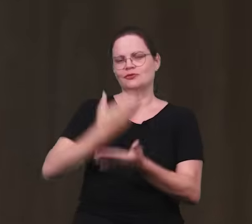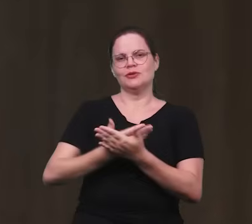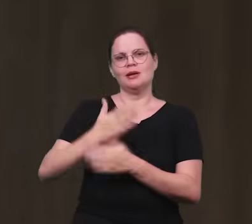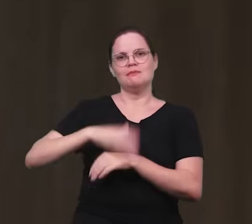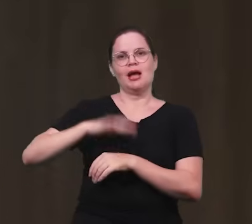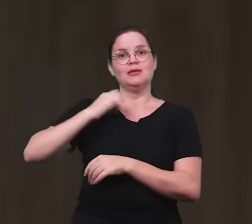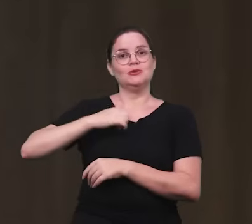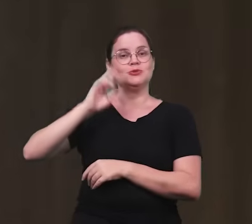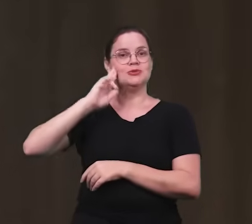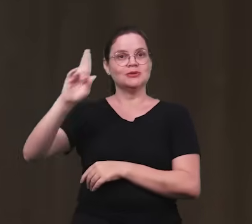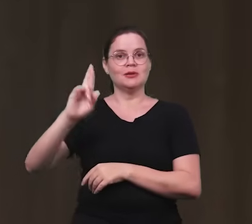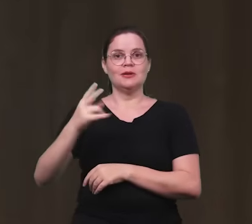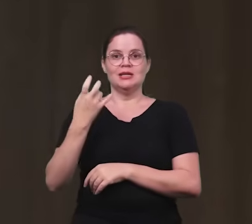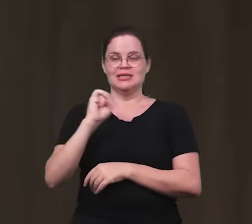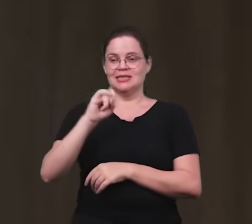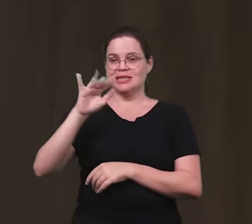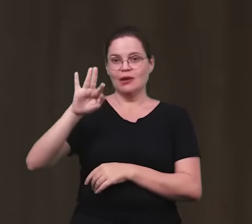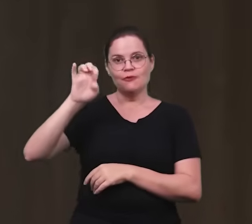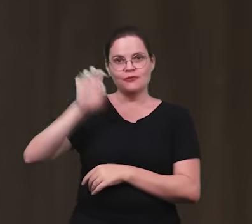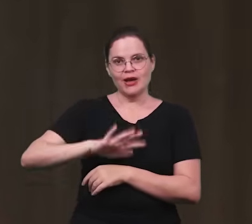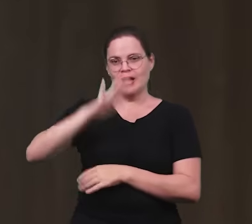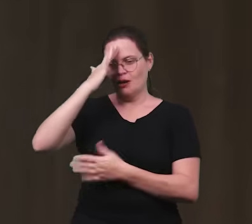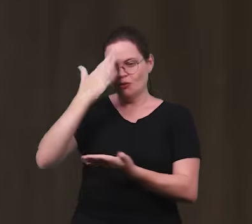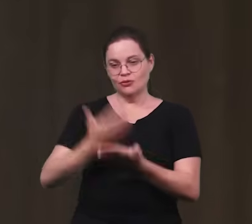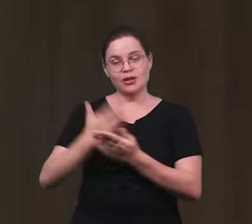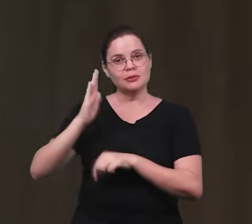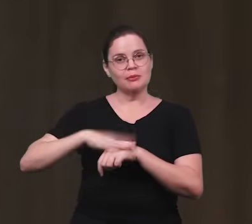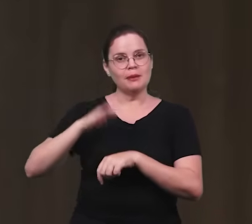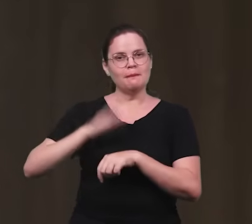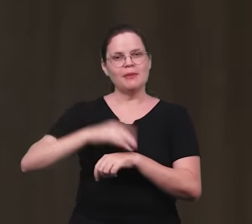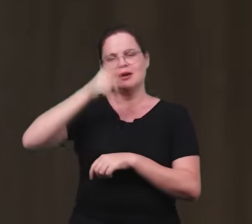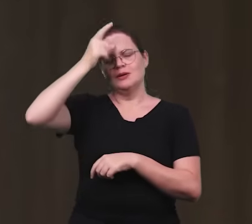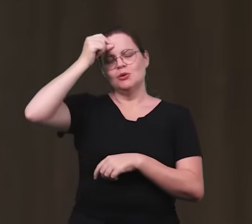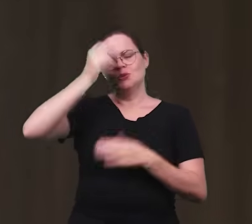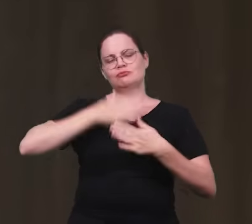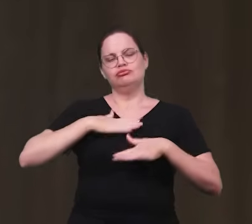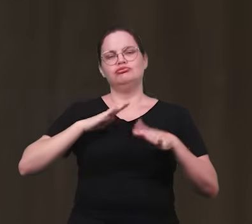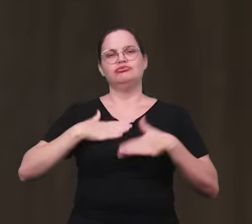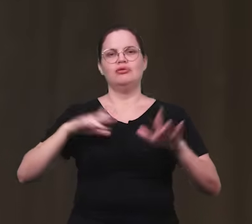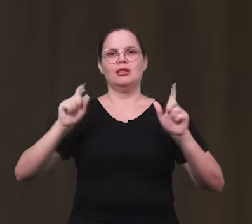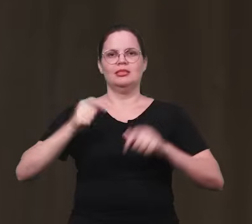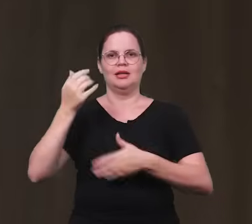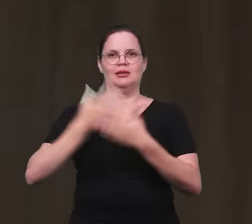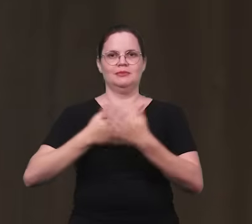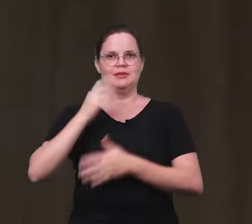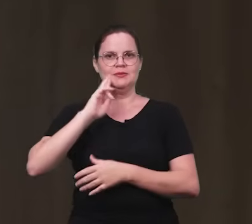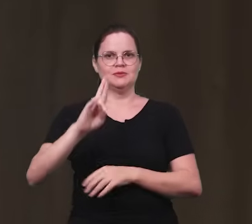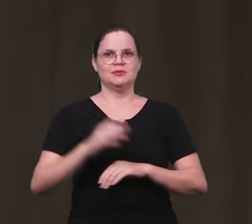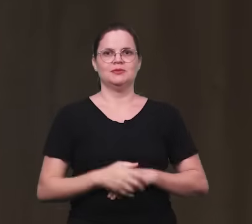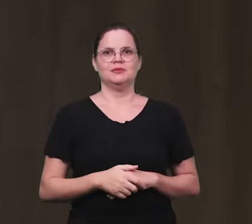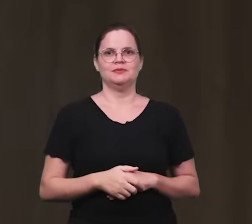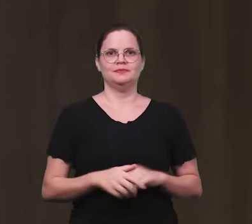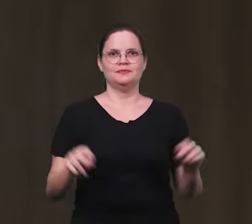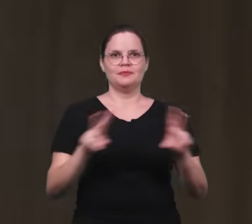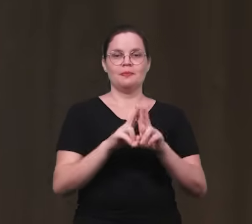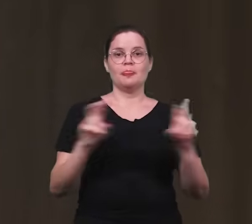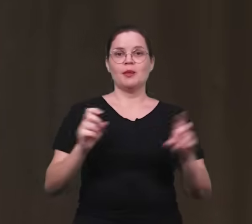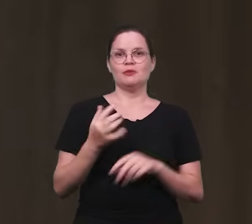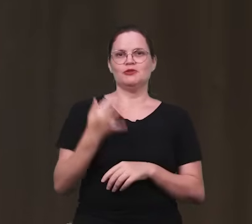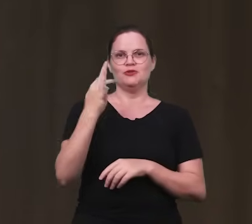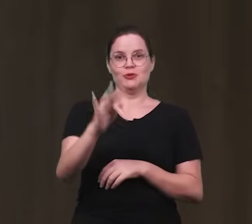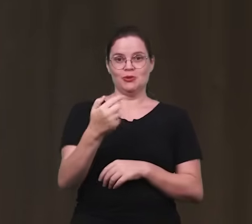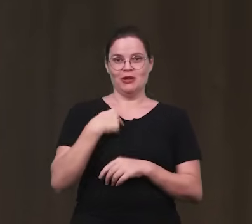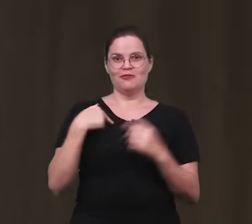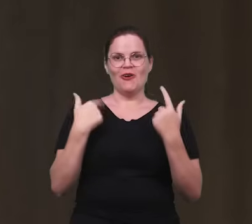À medida que ela tivesse mais fé, mais confiança, ela descansaria no Senhor. E aí, meditando sobre rir dos dias futuros, eu